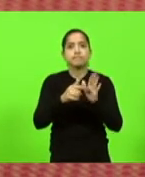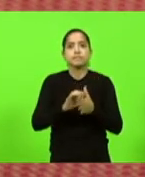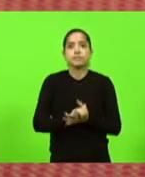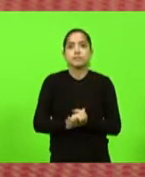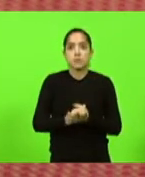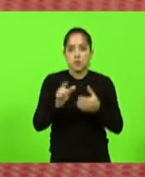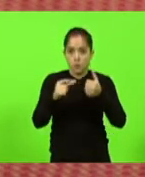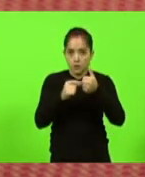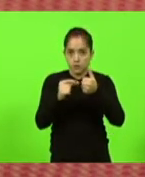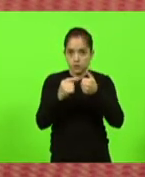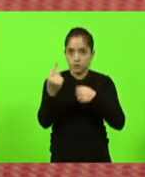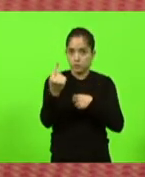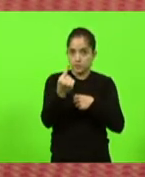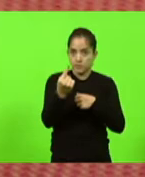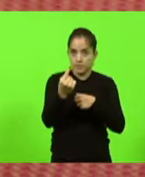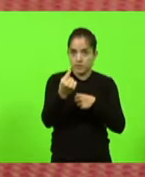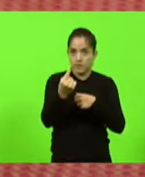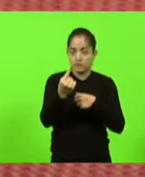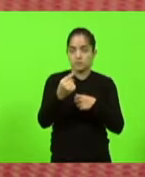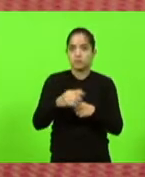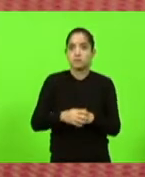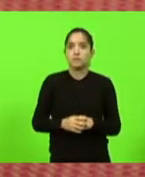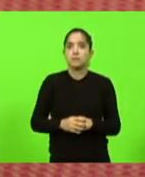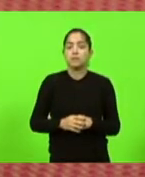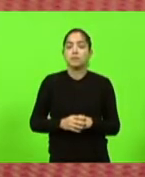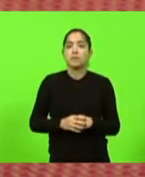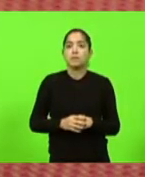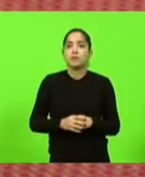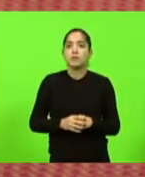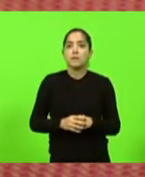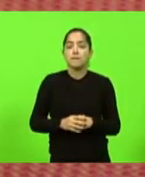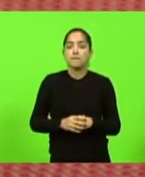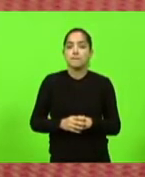artigo 1º, ele institui o prefis.